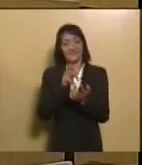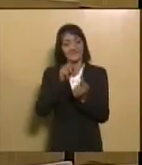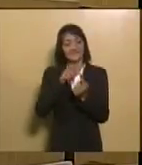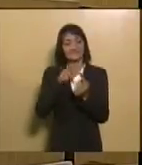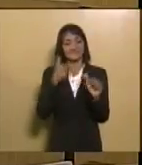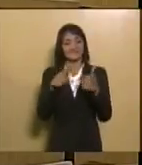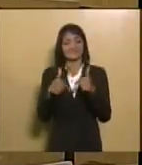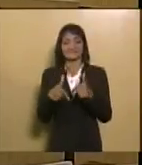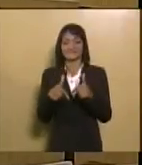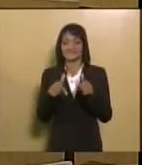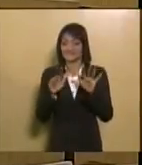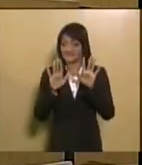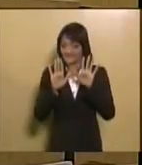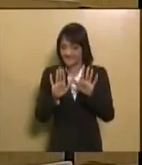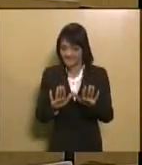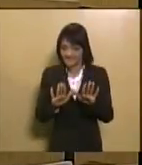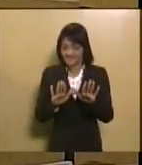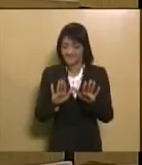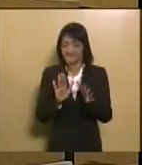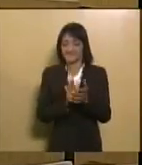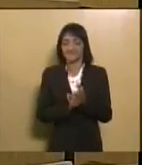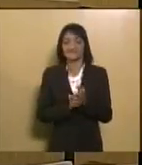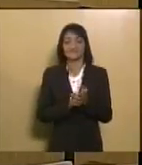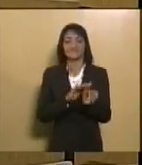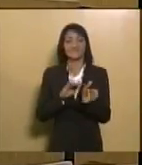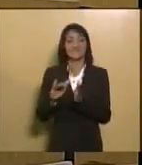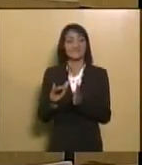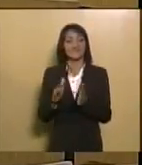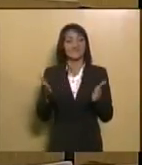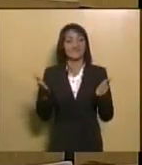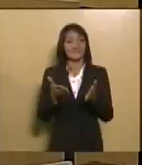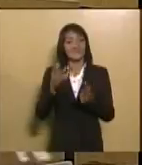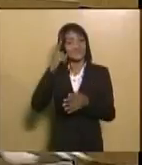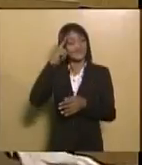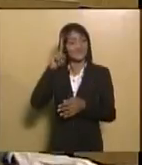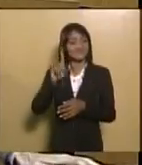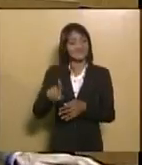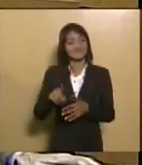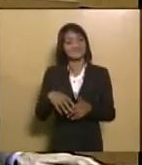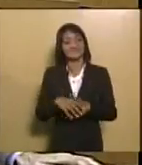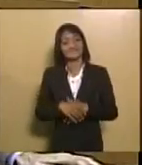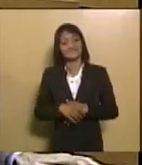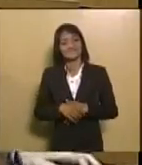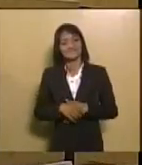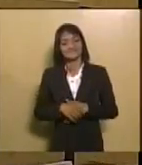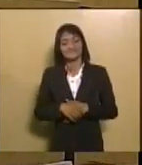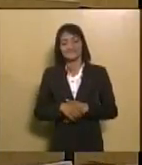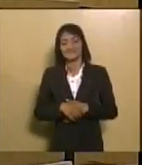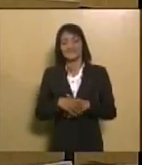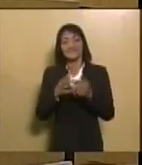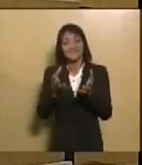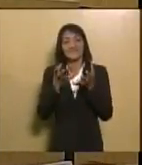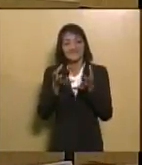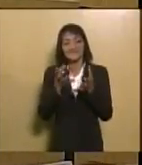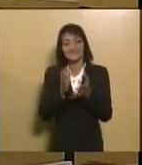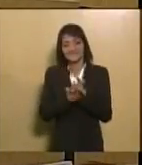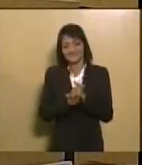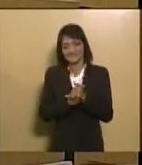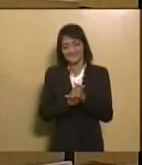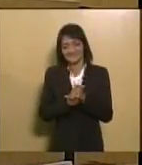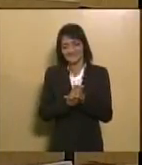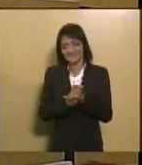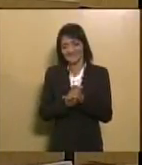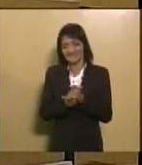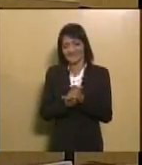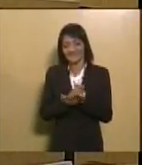ação. Mas, na verdade, nesse meu primeiro dia, gostaria de fazer um panorama, né, que eu espero